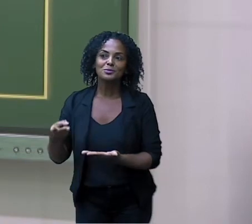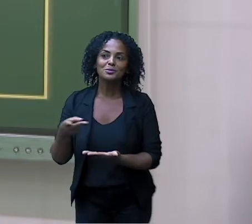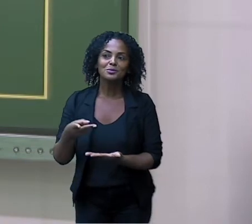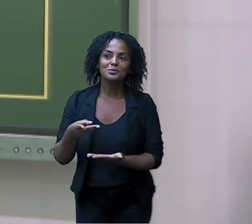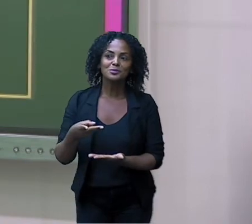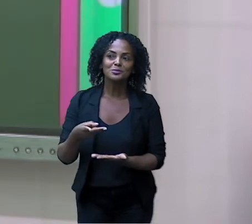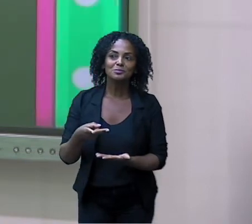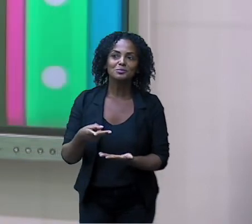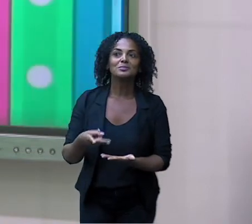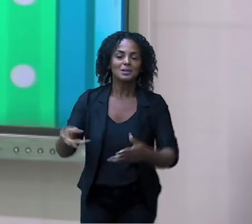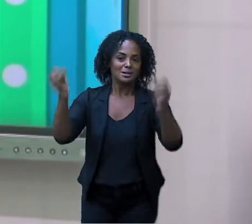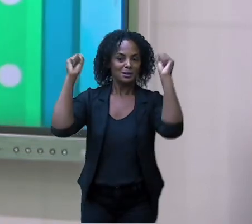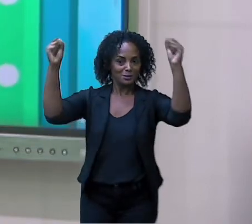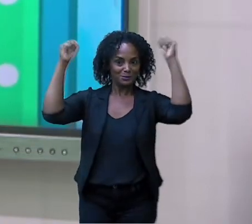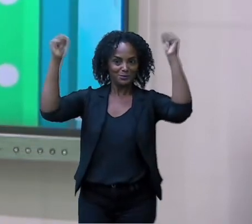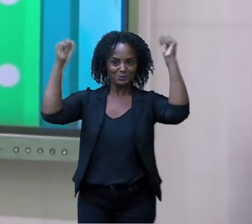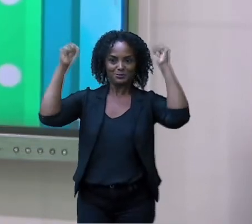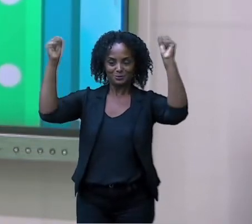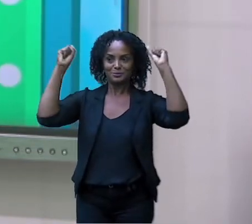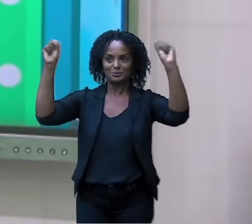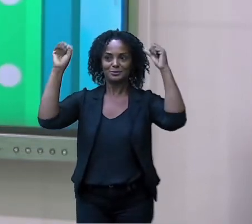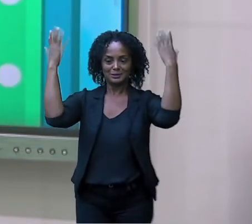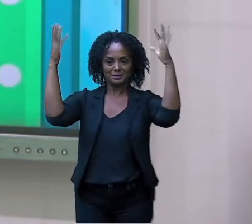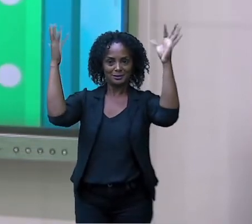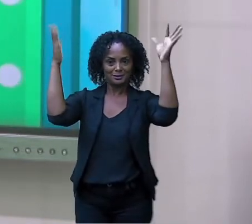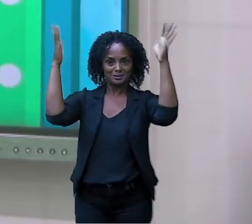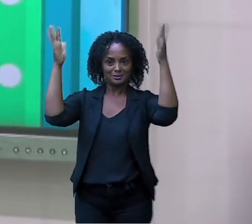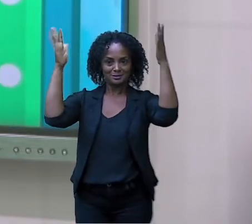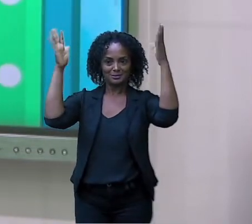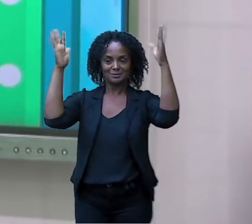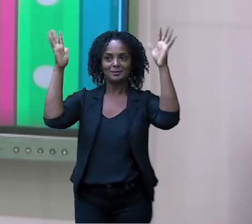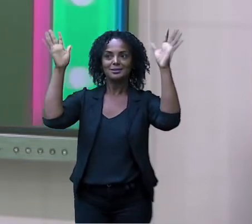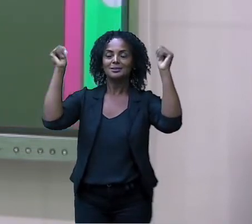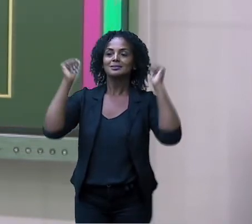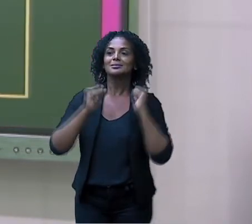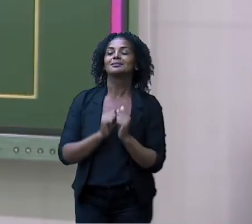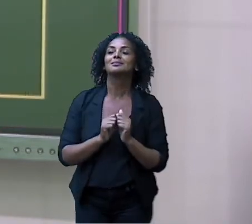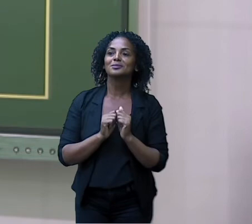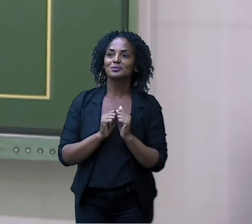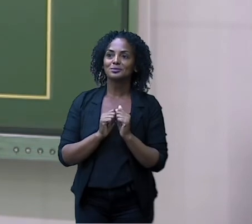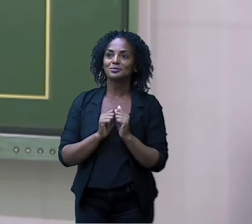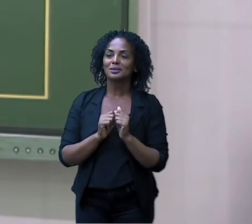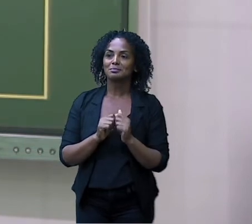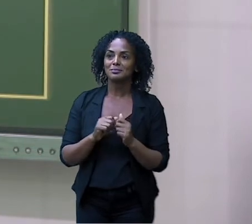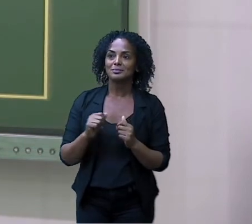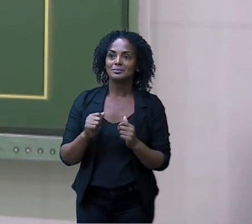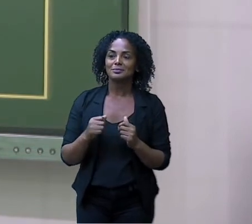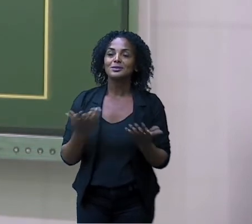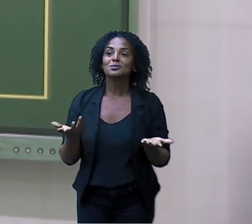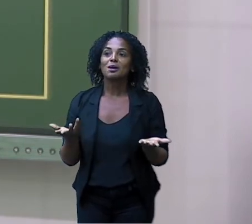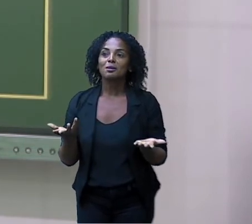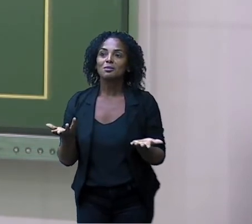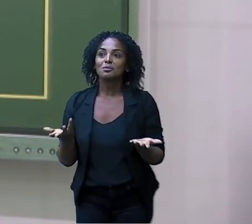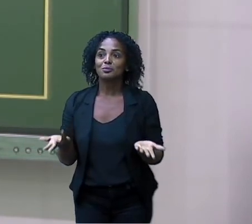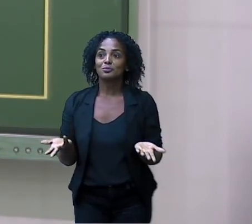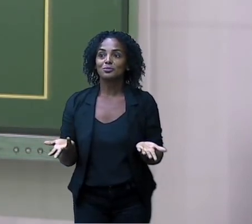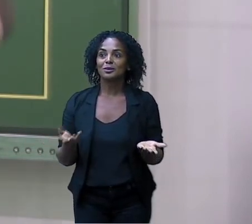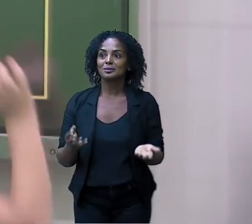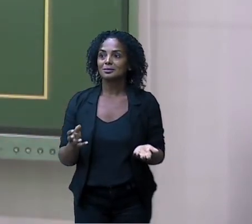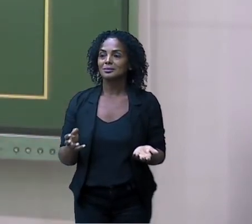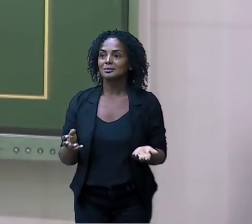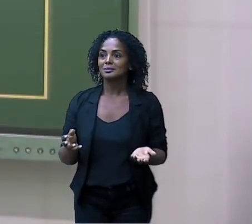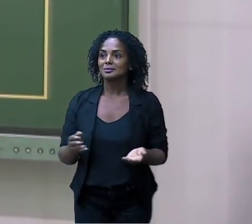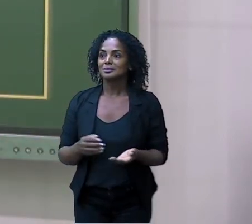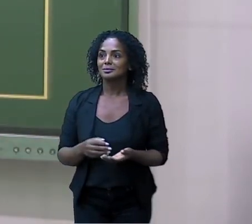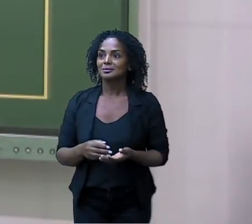acho que é aqui. É isso mesmo, yes. Ó. Mais um pra conta do Lion aí. Vamos abrindo. Um fox. Abriu.